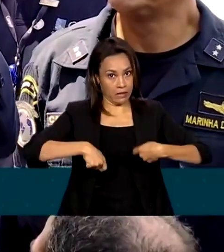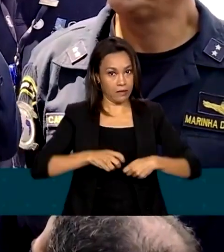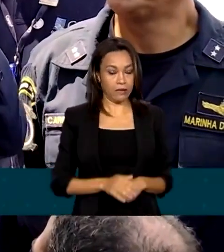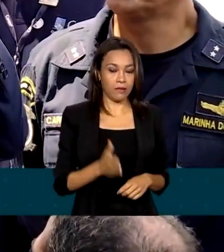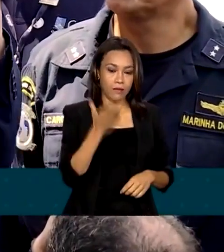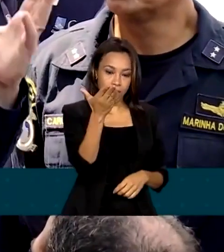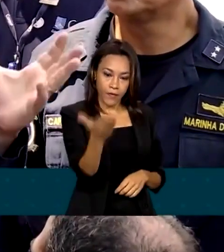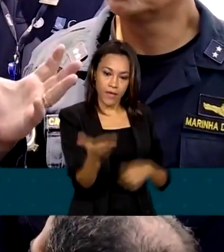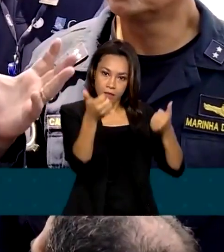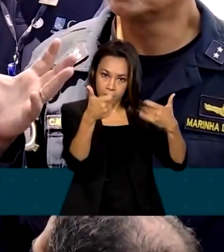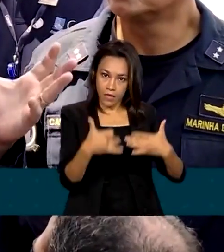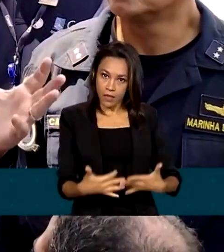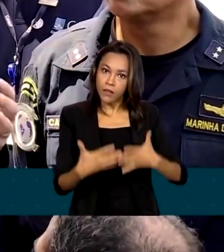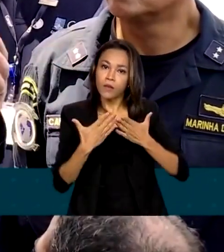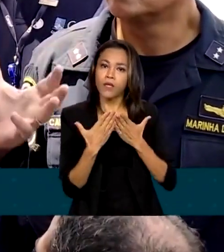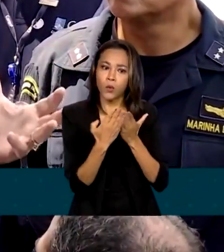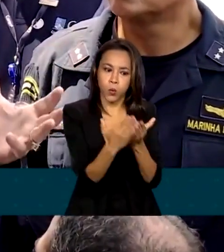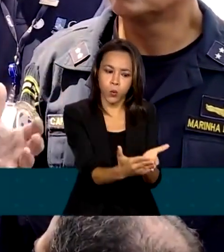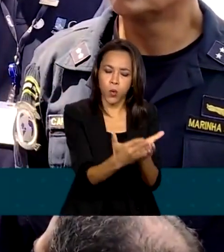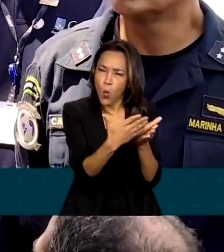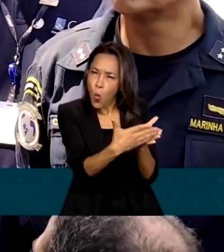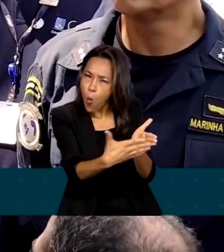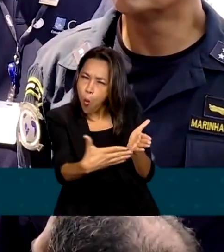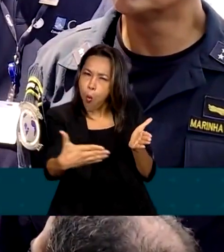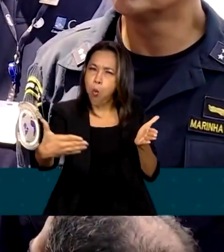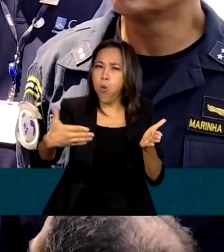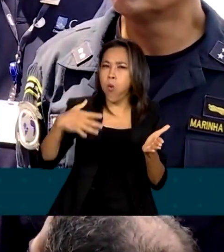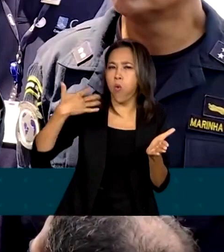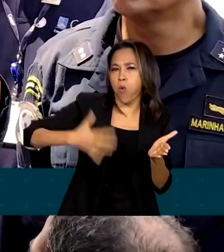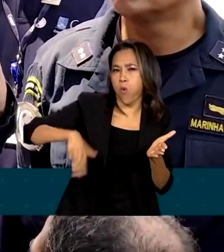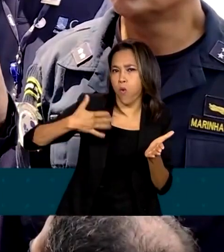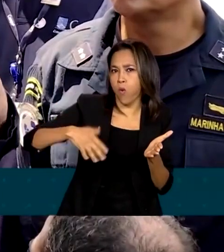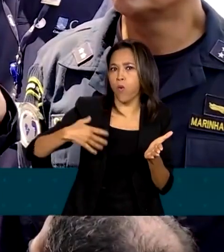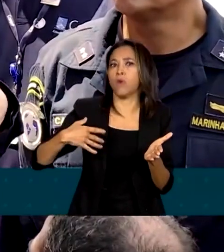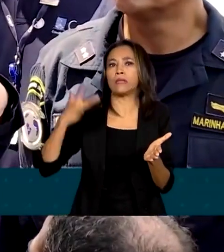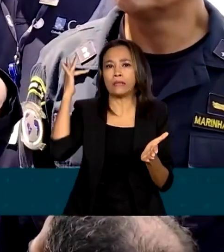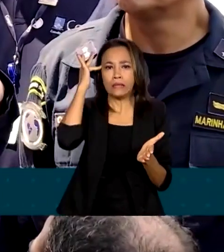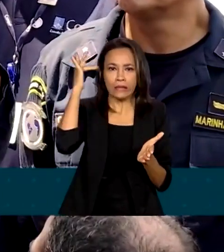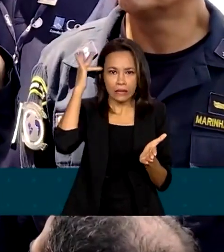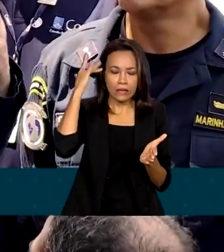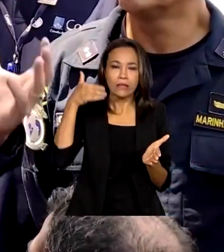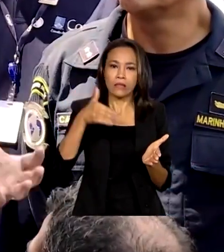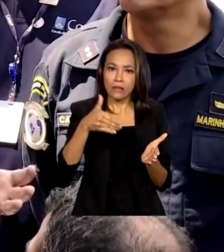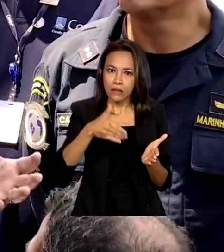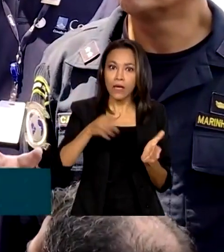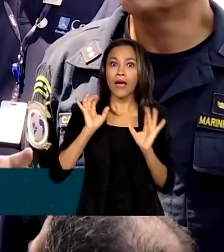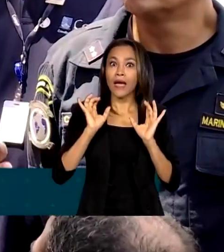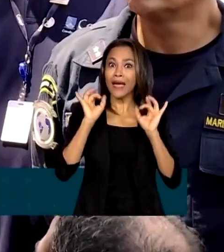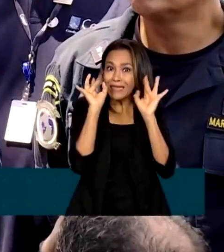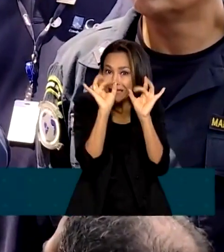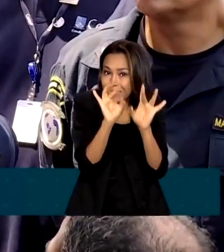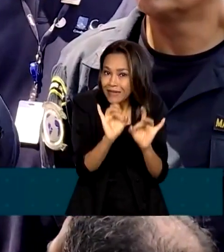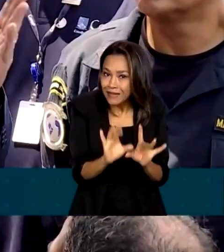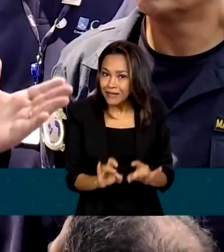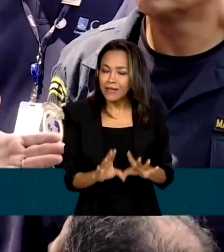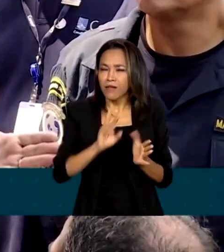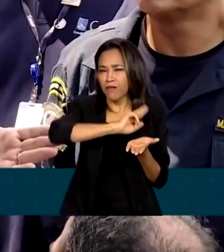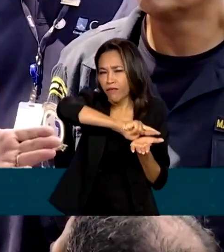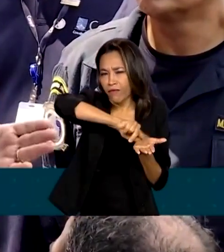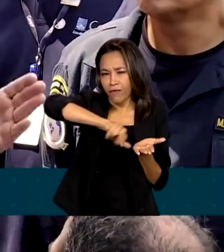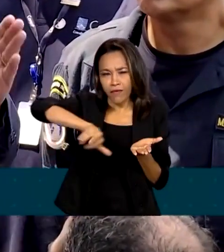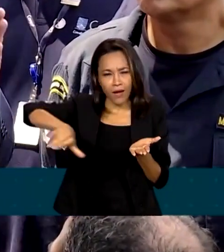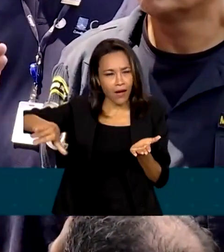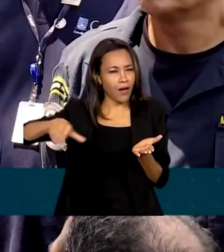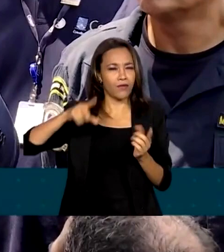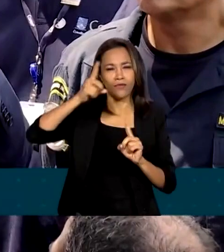navio gigante, ele é conhecido como gigante, inclusive. Ele é um navio ultra especializado, de múltiplo